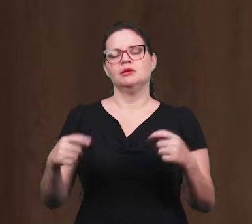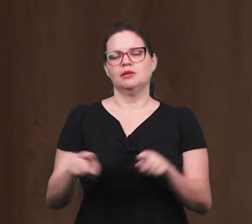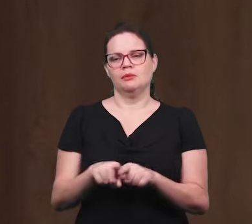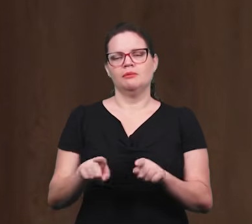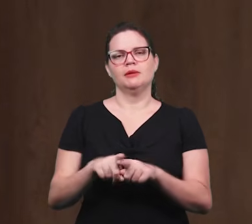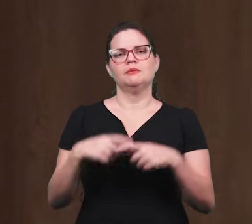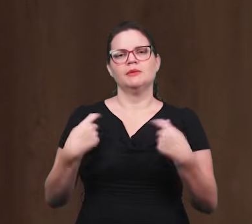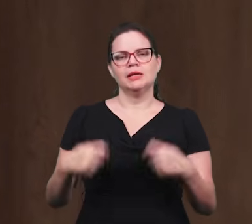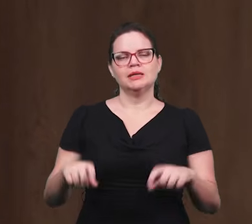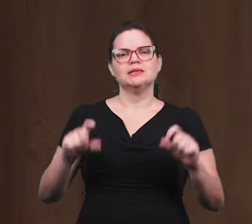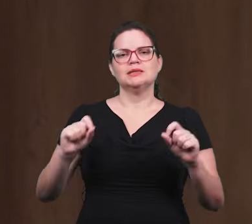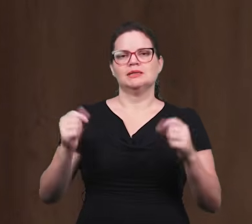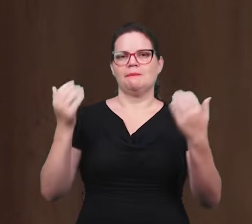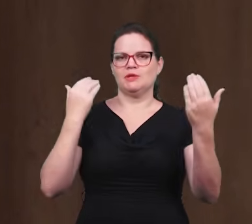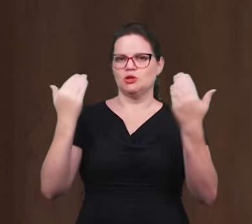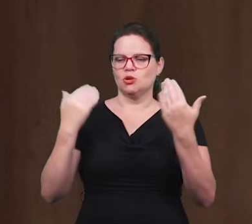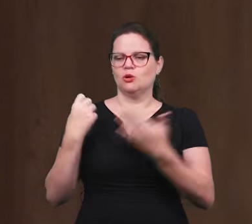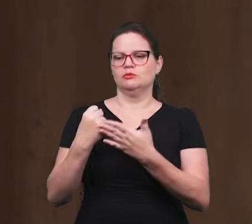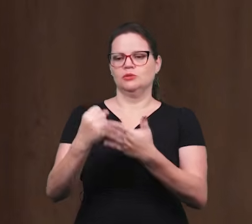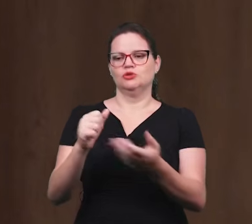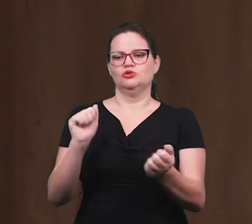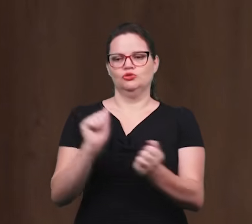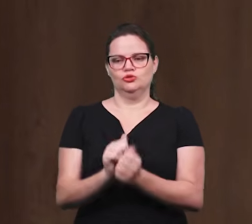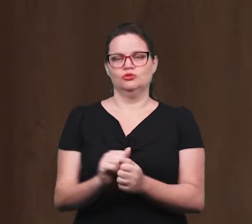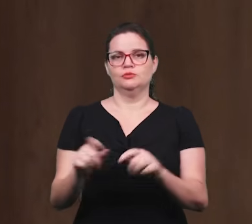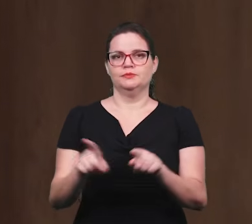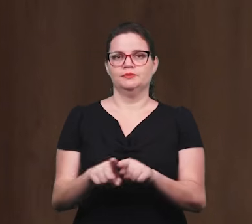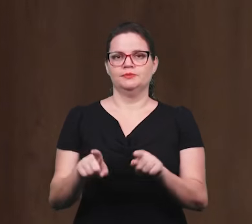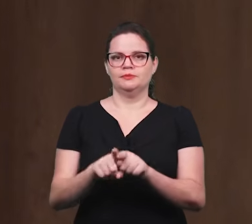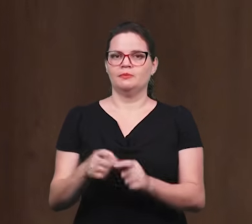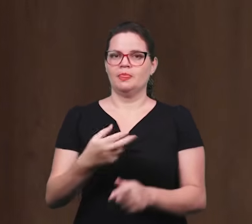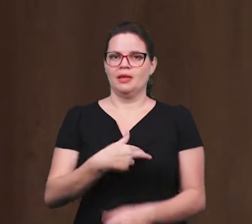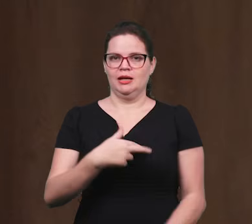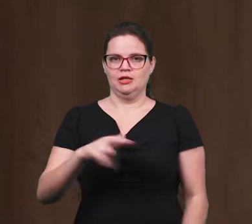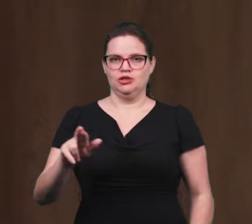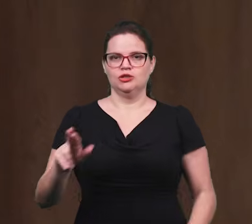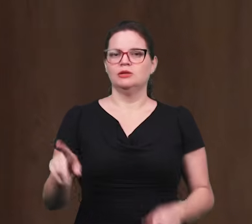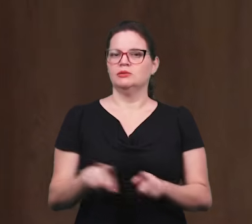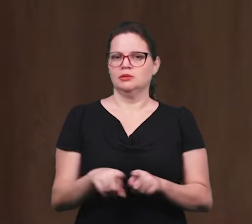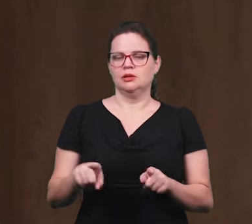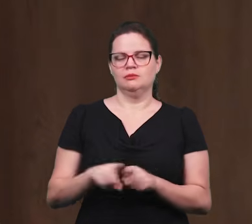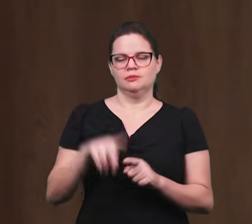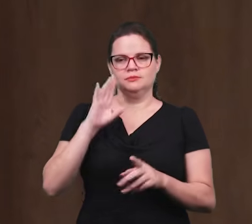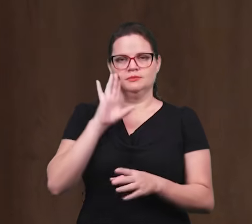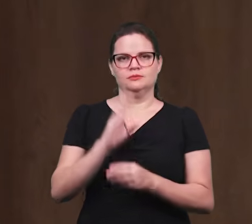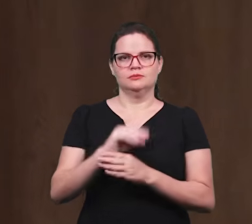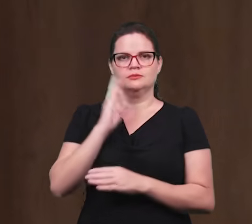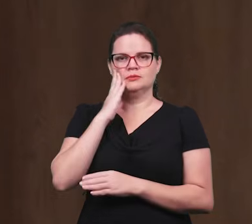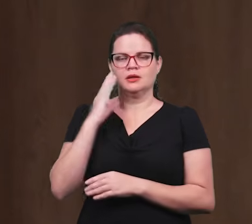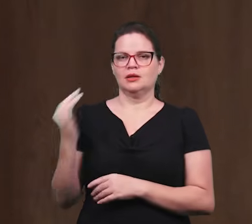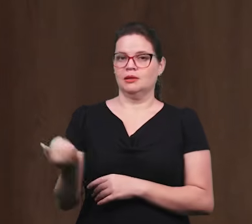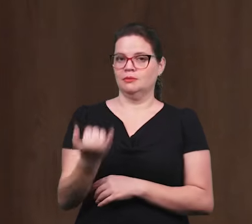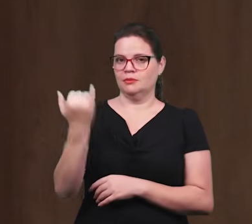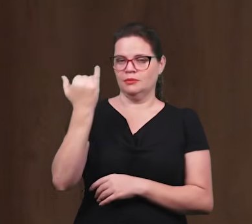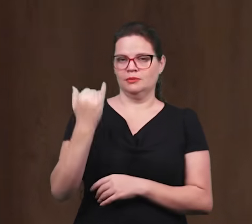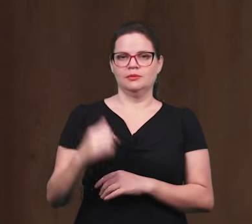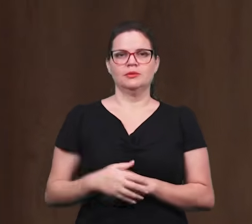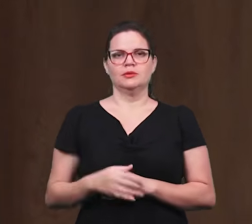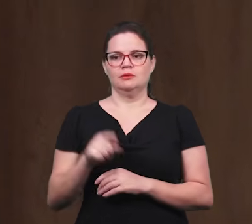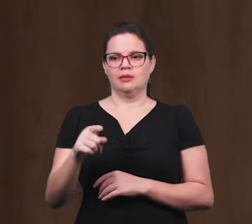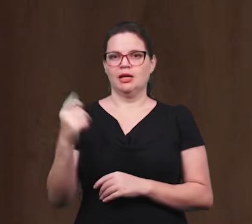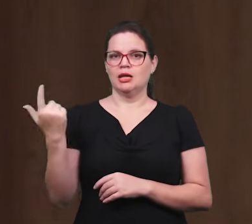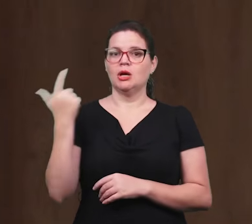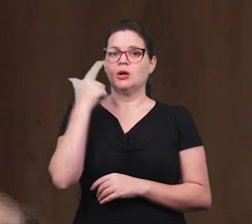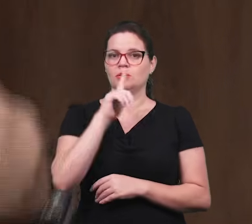psicológico, acompanhamento assistencial, o acompanhamento religioso também é entendido como um componente fundamental para o sucesso